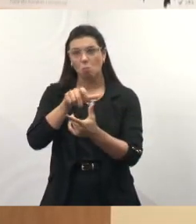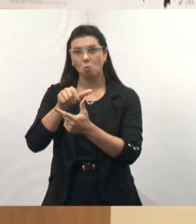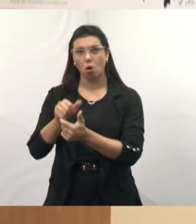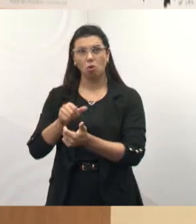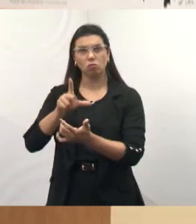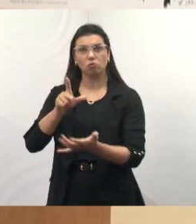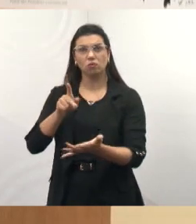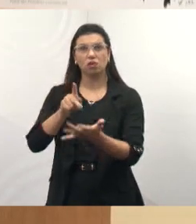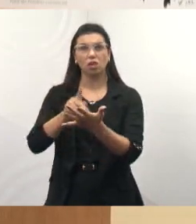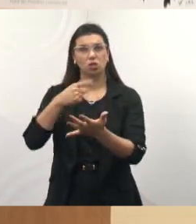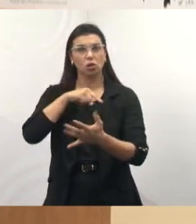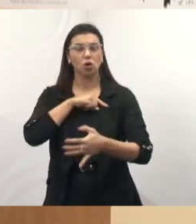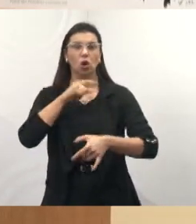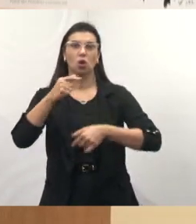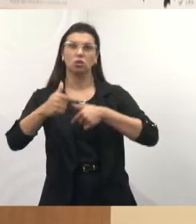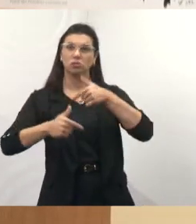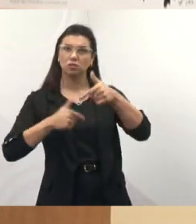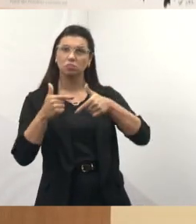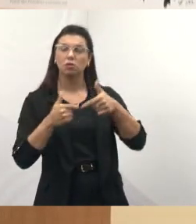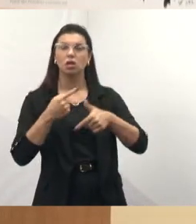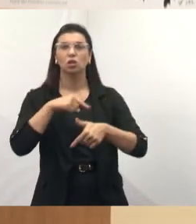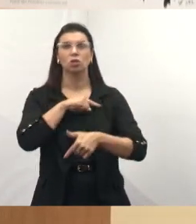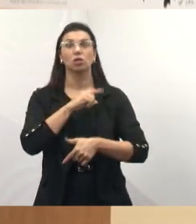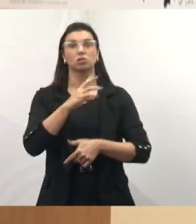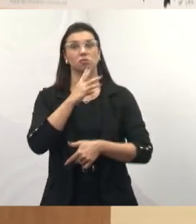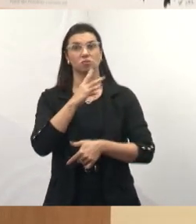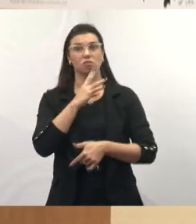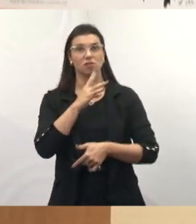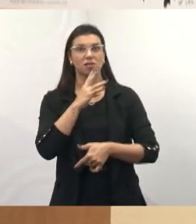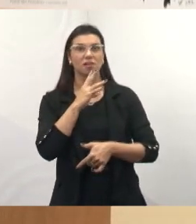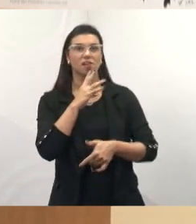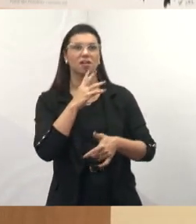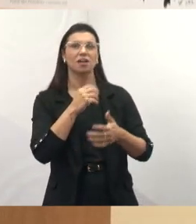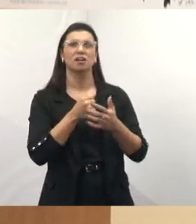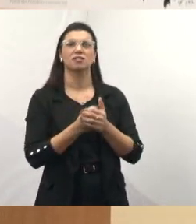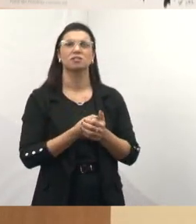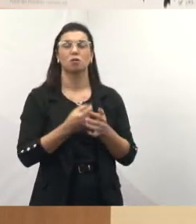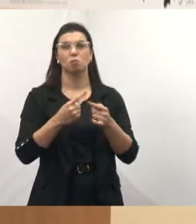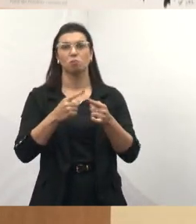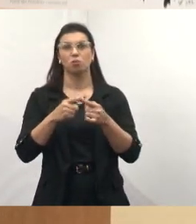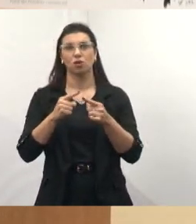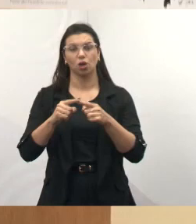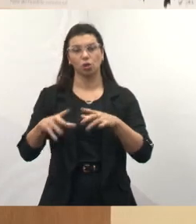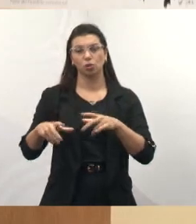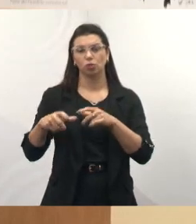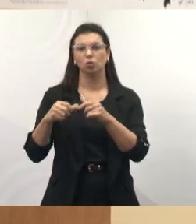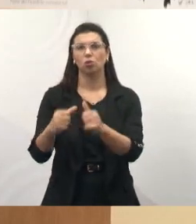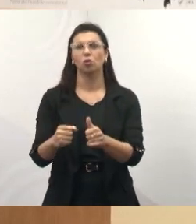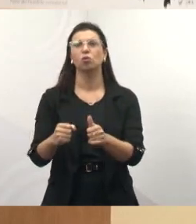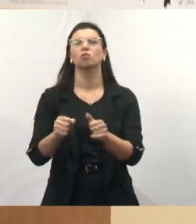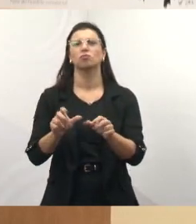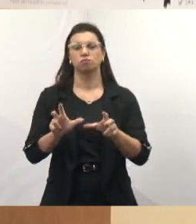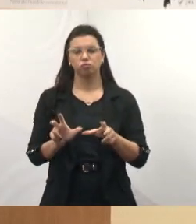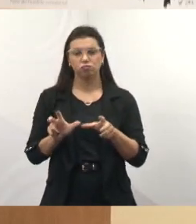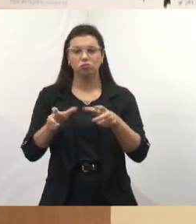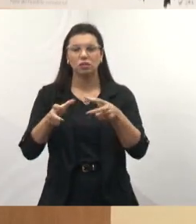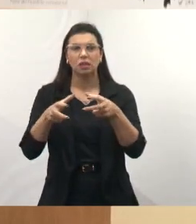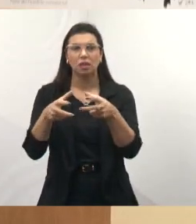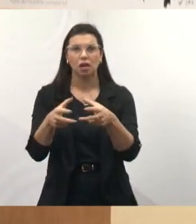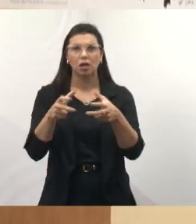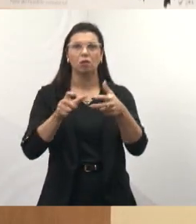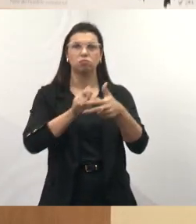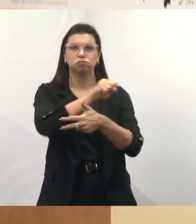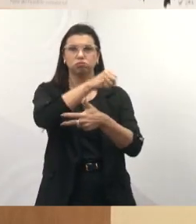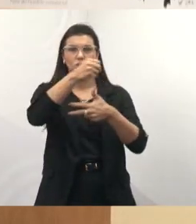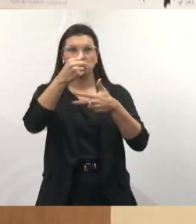nós trabalhamos, que nós conhecemos, o mundo composto pelos servidores, o mundo composto pelas estruturas